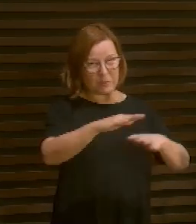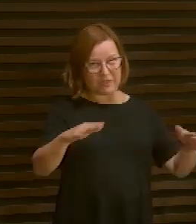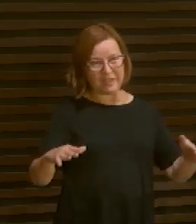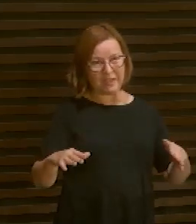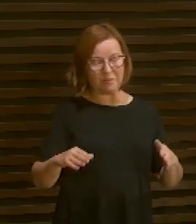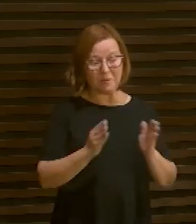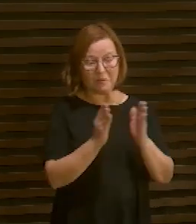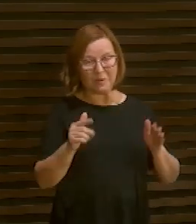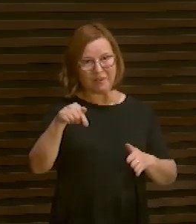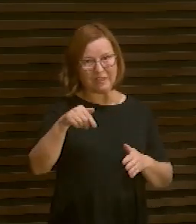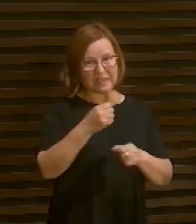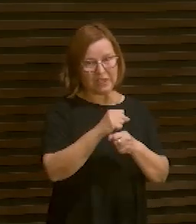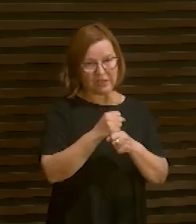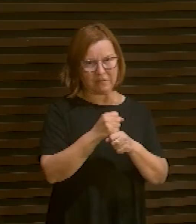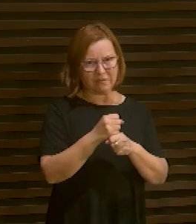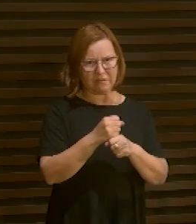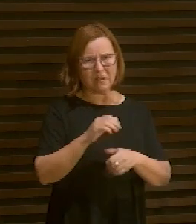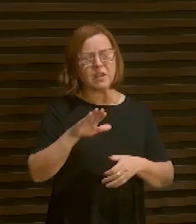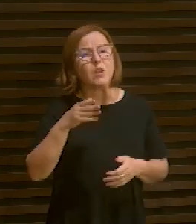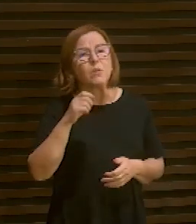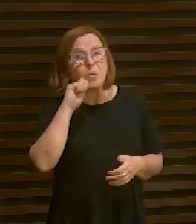E qual o segredo do Major